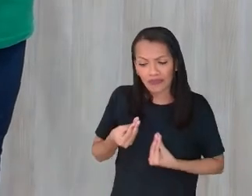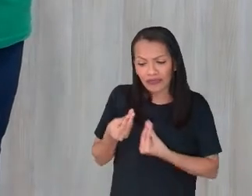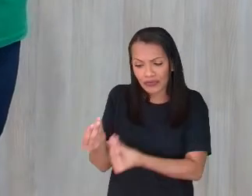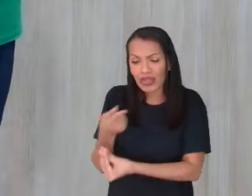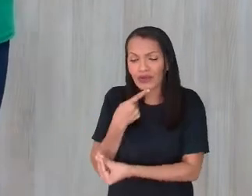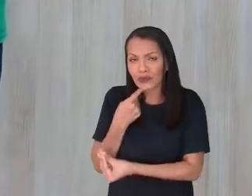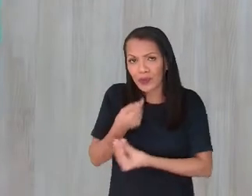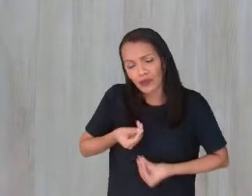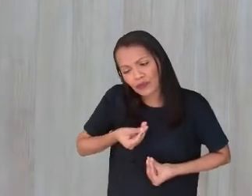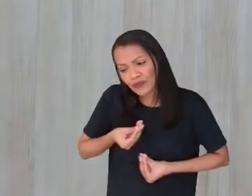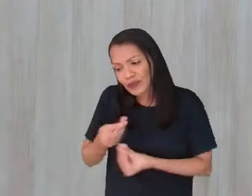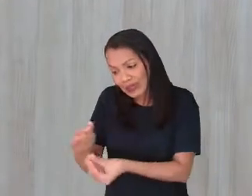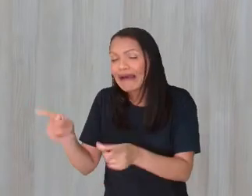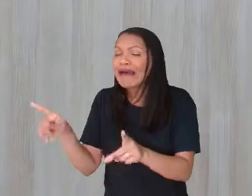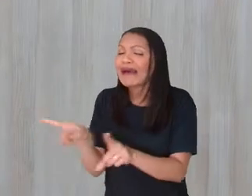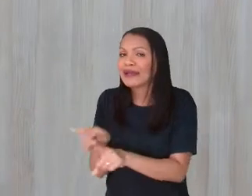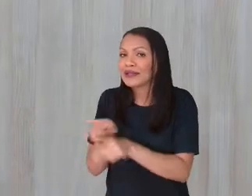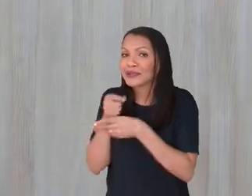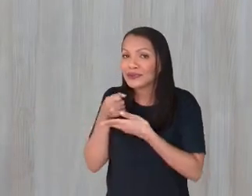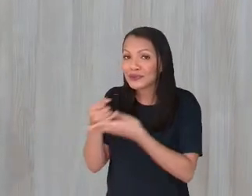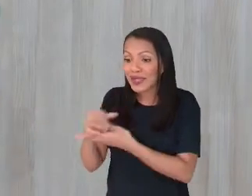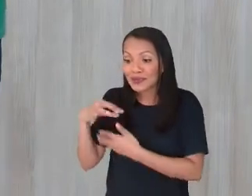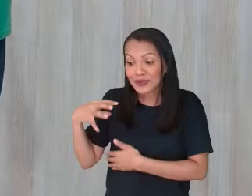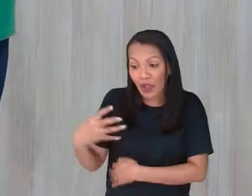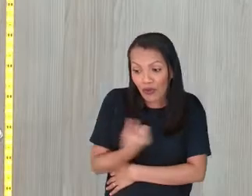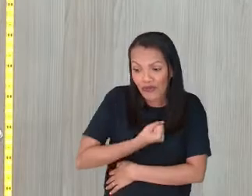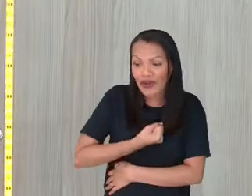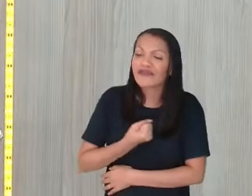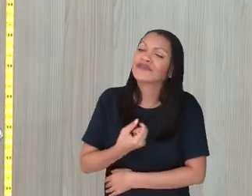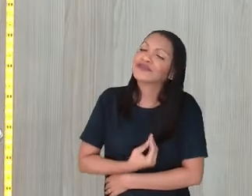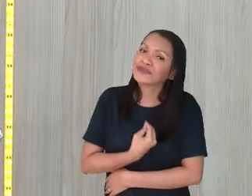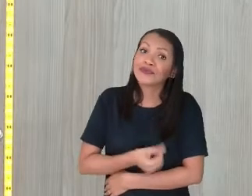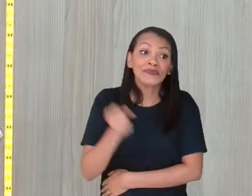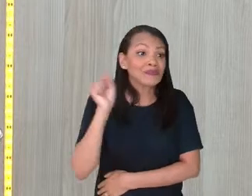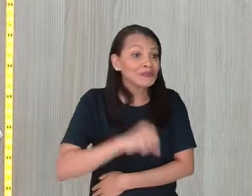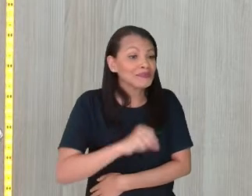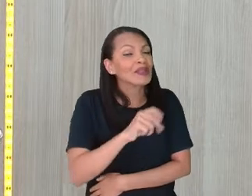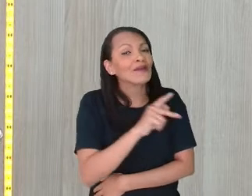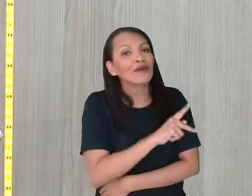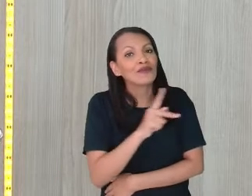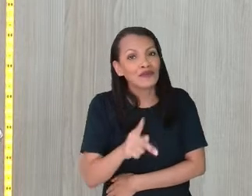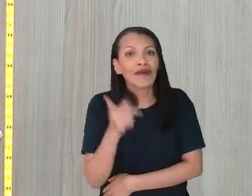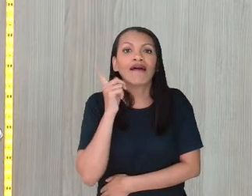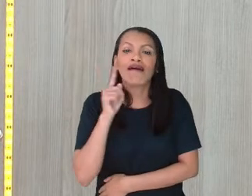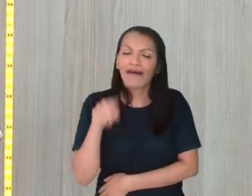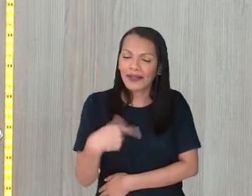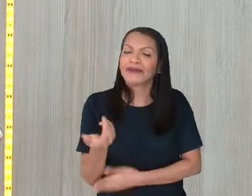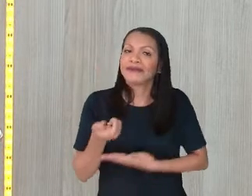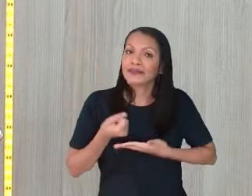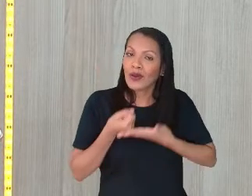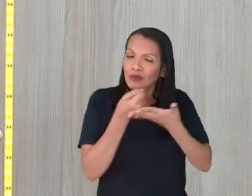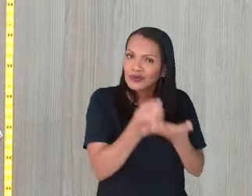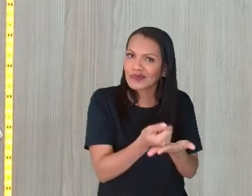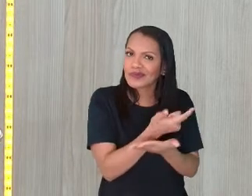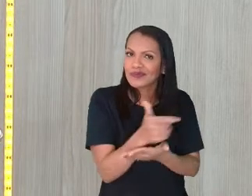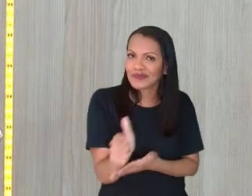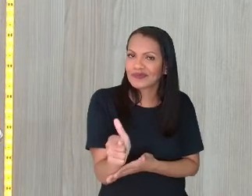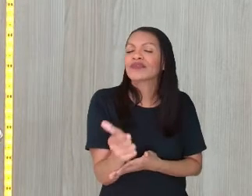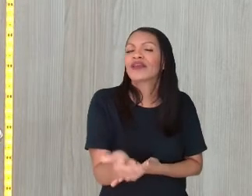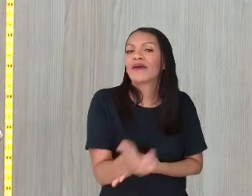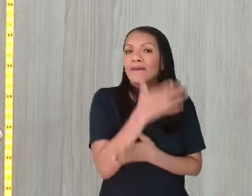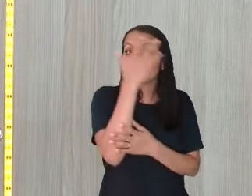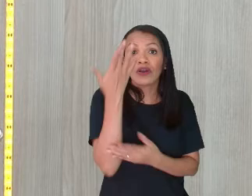de sangue e a salvarmos vida. Não é isso, professora Cláudia? É isso, professora Isabel. Então, como é um ato de solidariedade, então, pessoal,